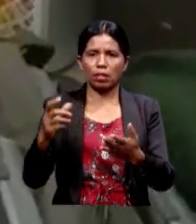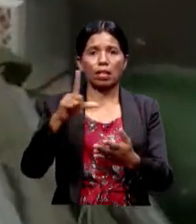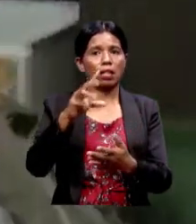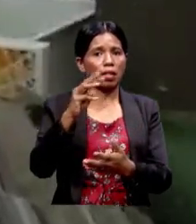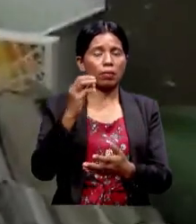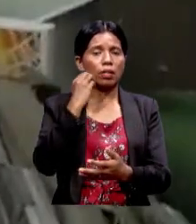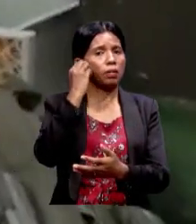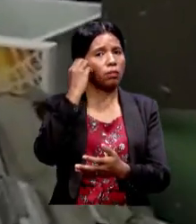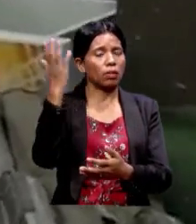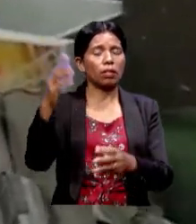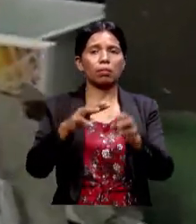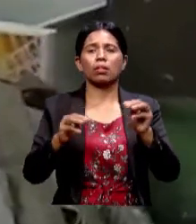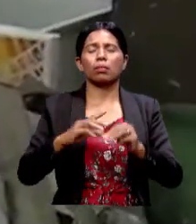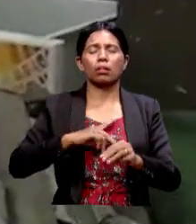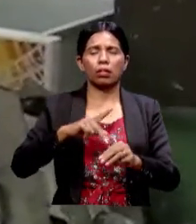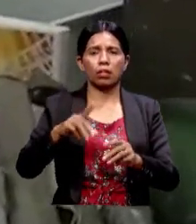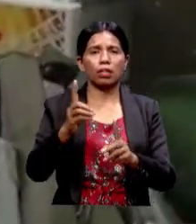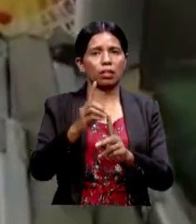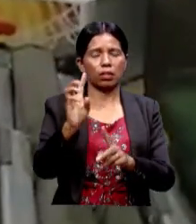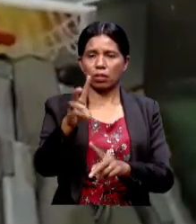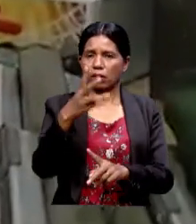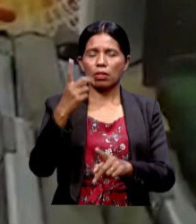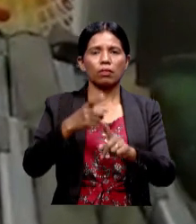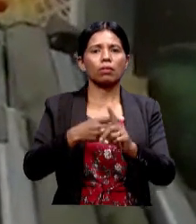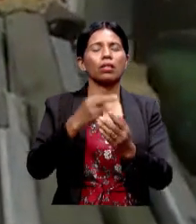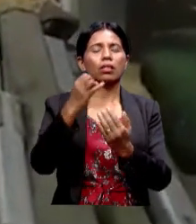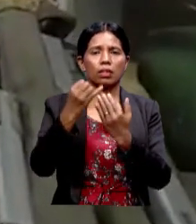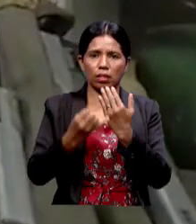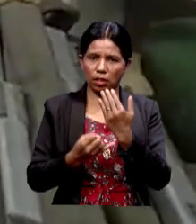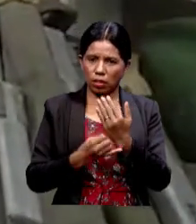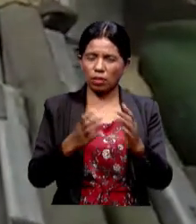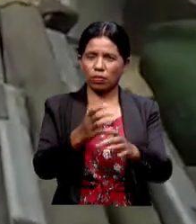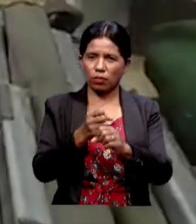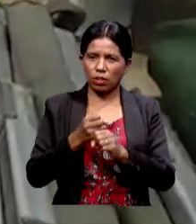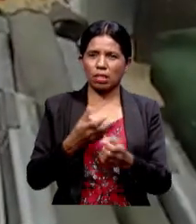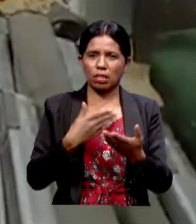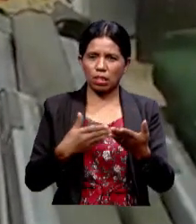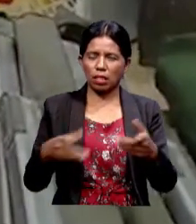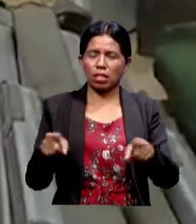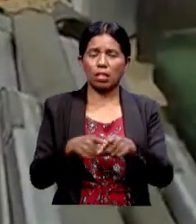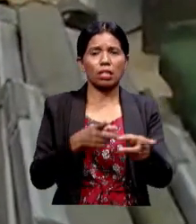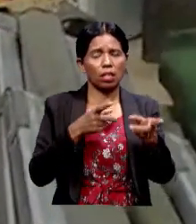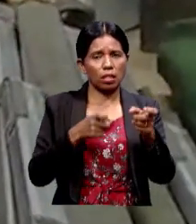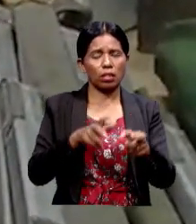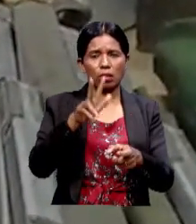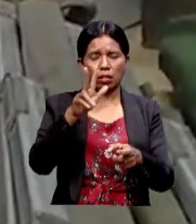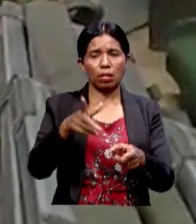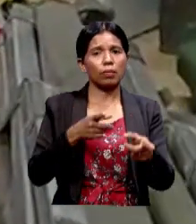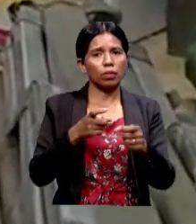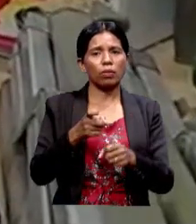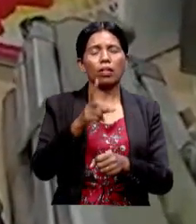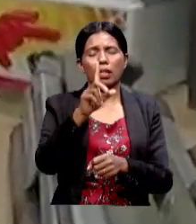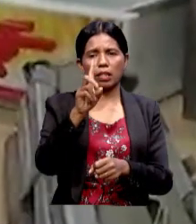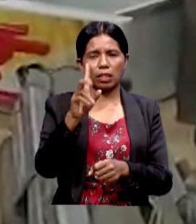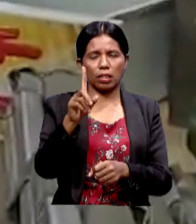Liquiçá, e a Lorenza Nulo Resinen, Fulanzaneiro, né? Recolha evidência nessa anquila Lolontolo, pistola ida, quila